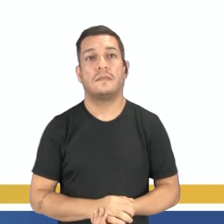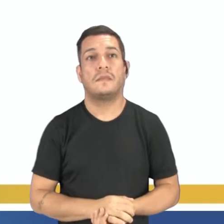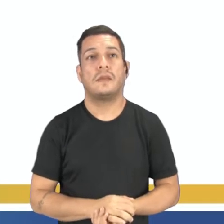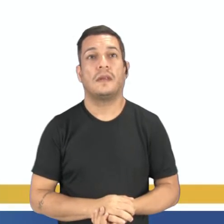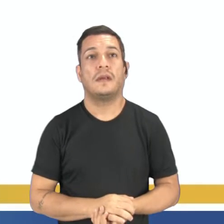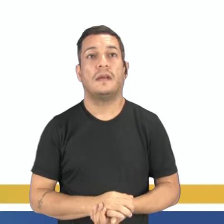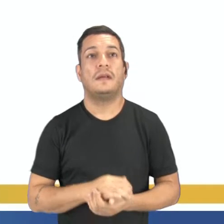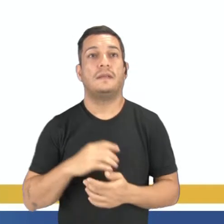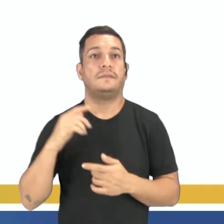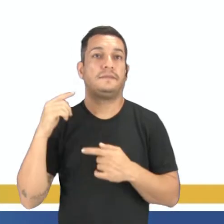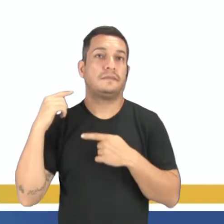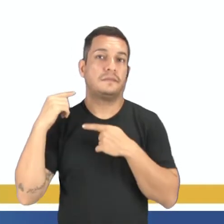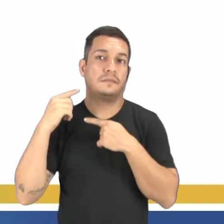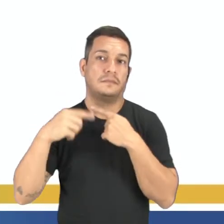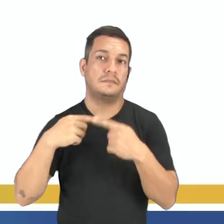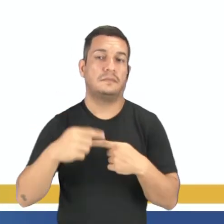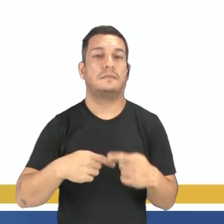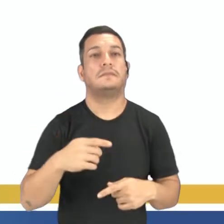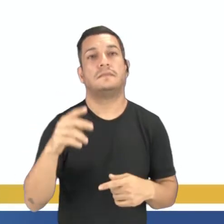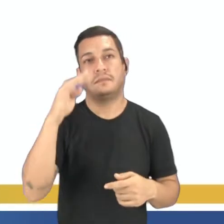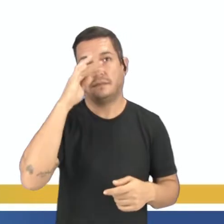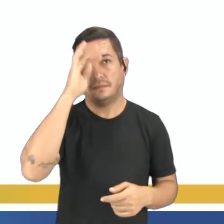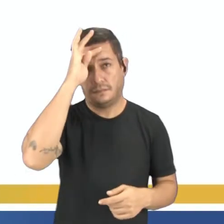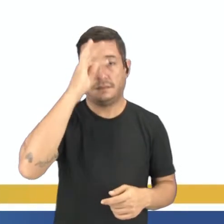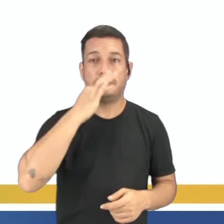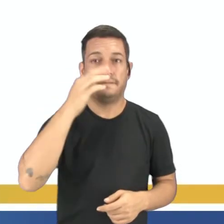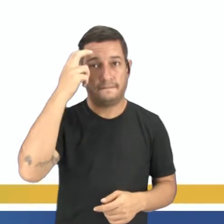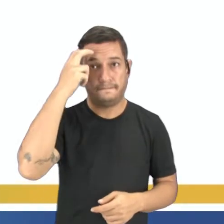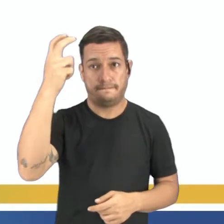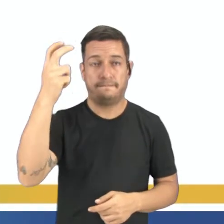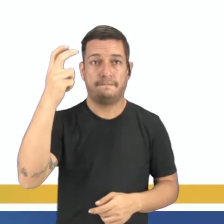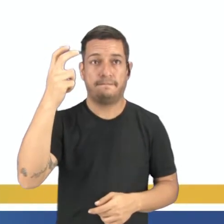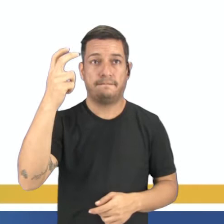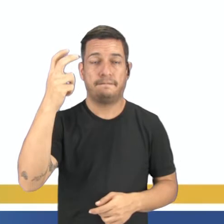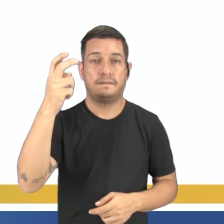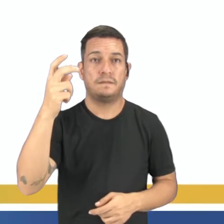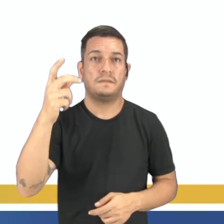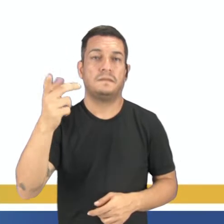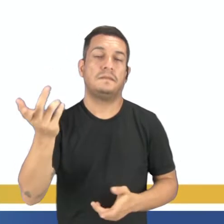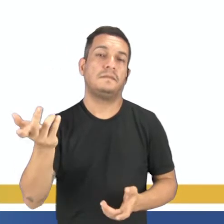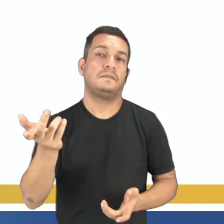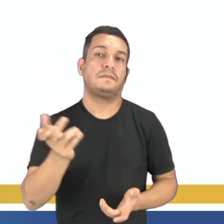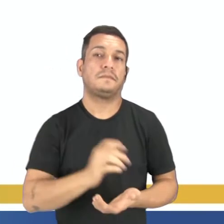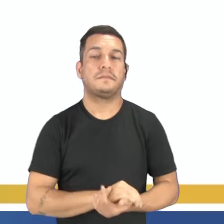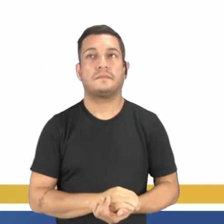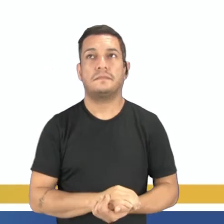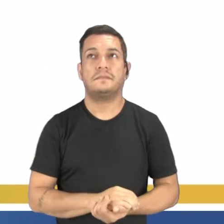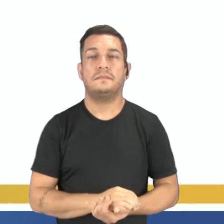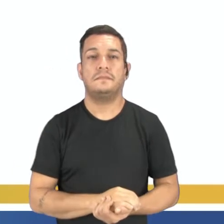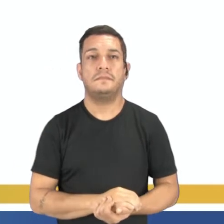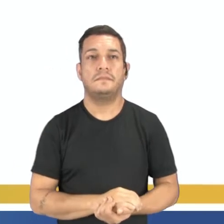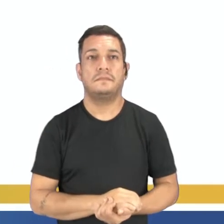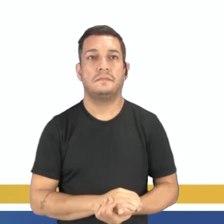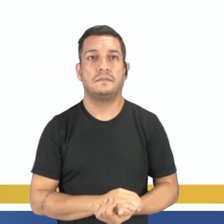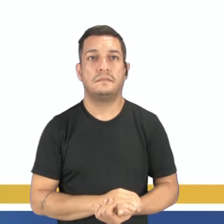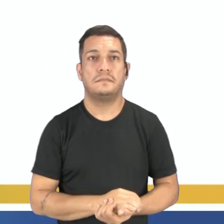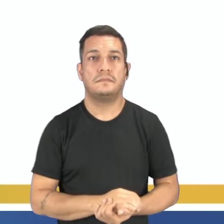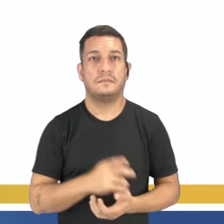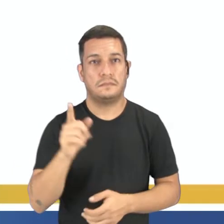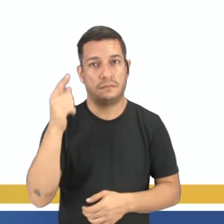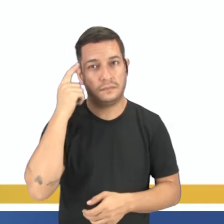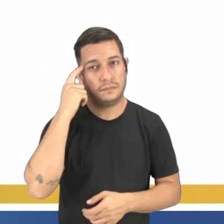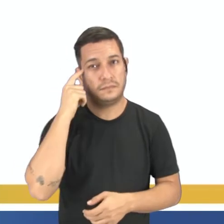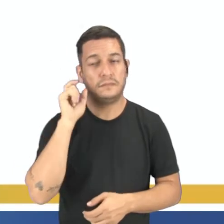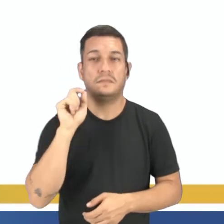Retomada da tradição intelectual, falar intelecto puxa para estar... falar intelecto, né, a